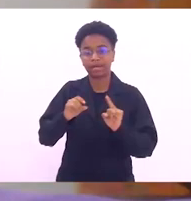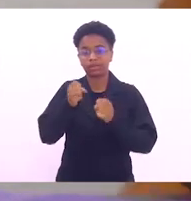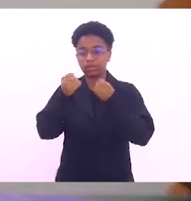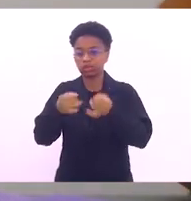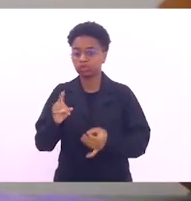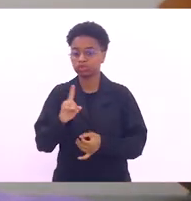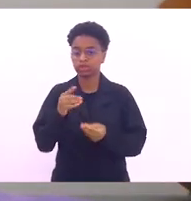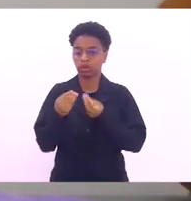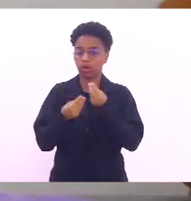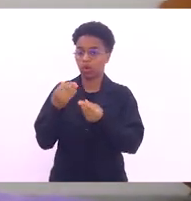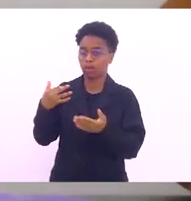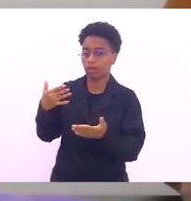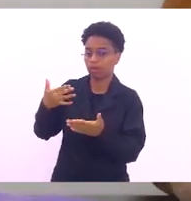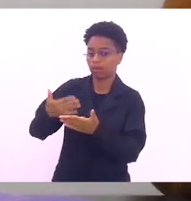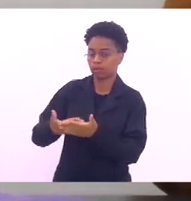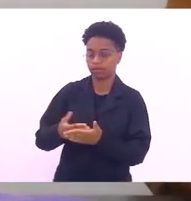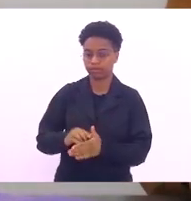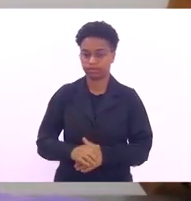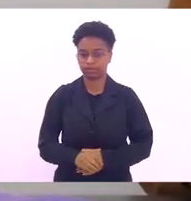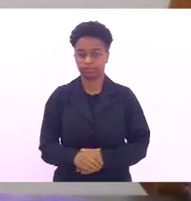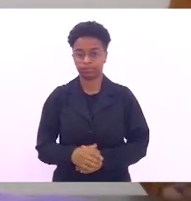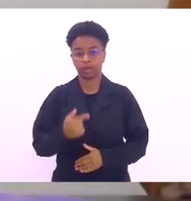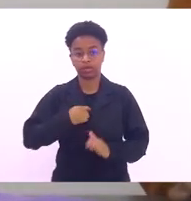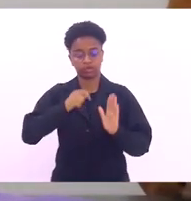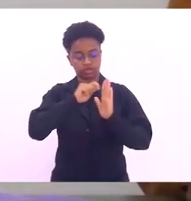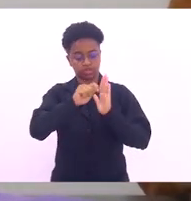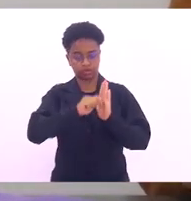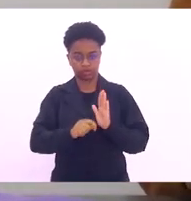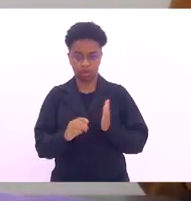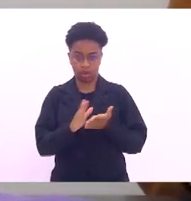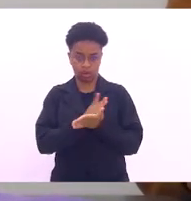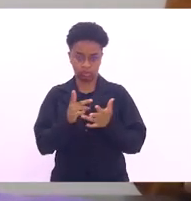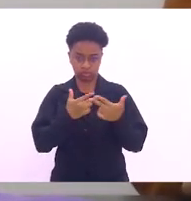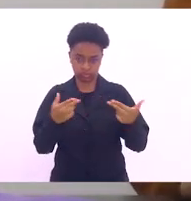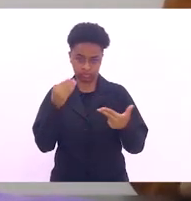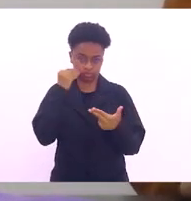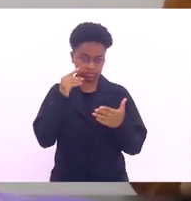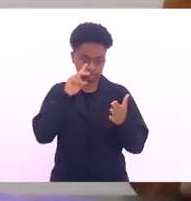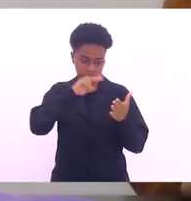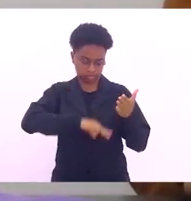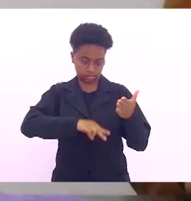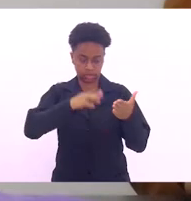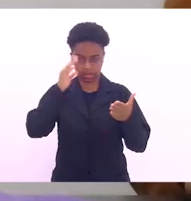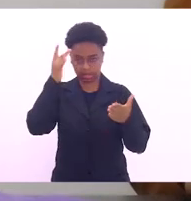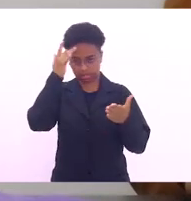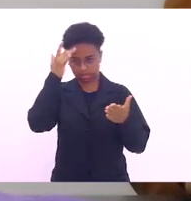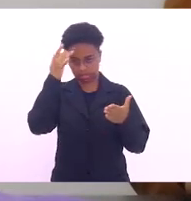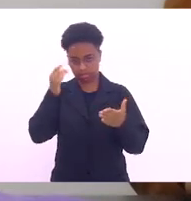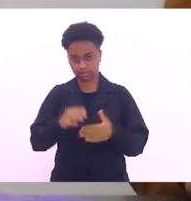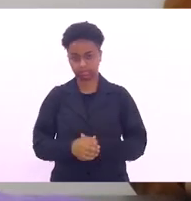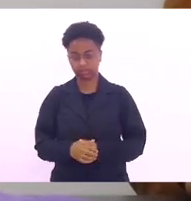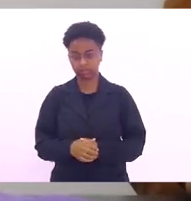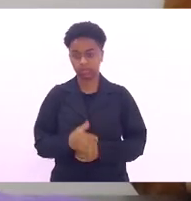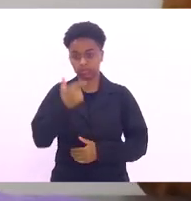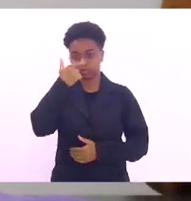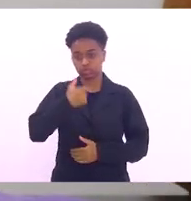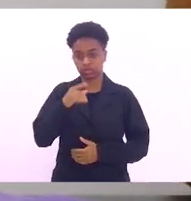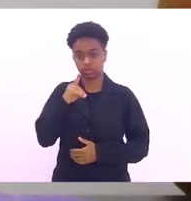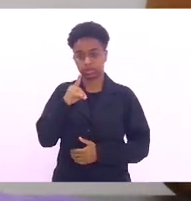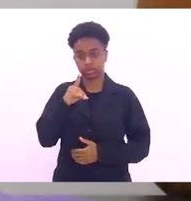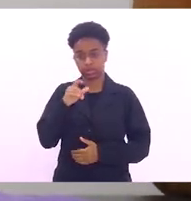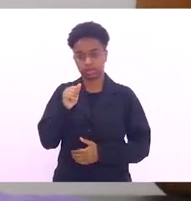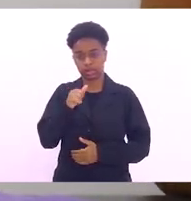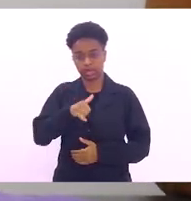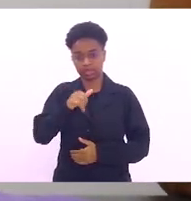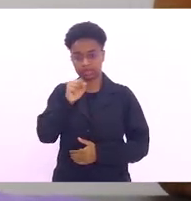pouco do processo e eu escrevi algumas palavras tá então vamos lá eu sou Deise eu tenho